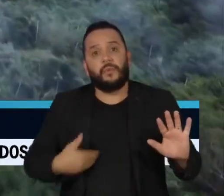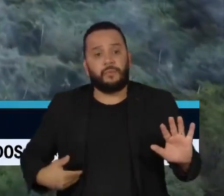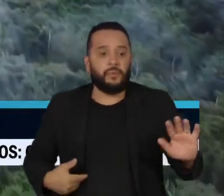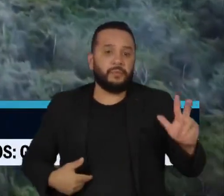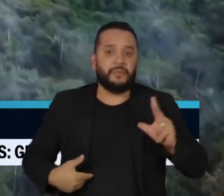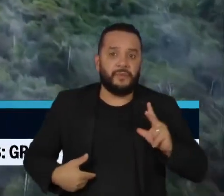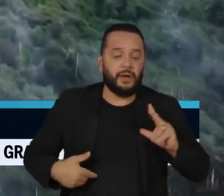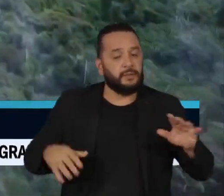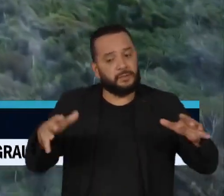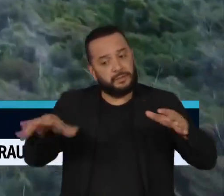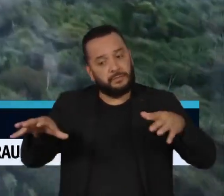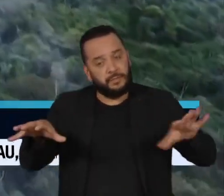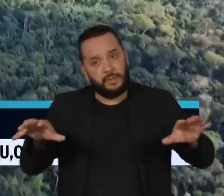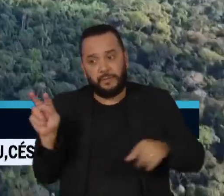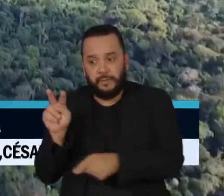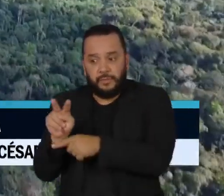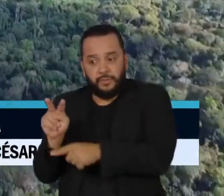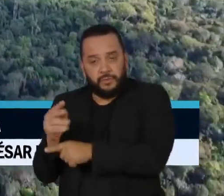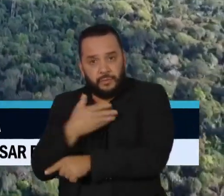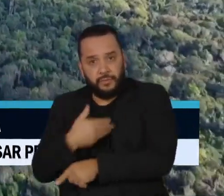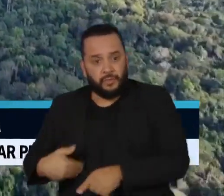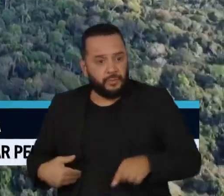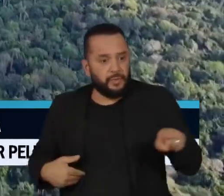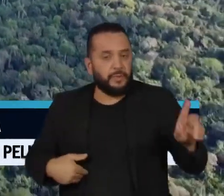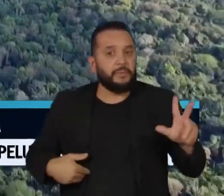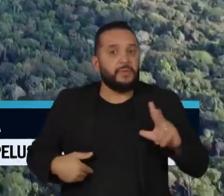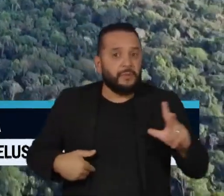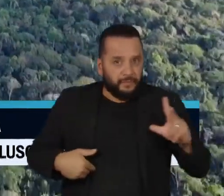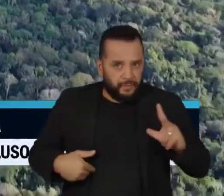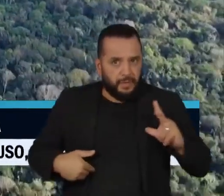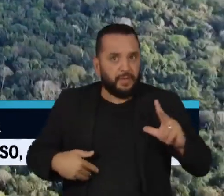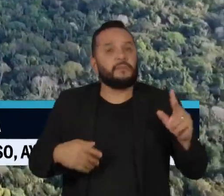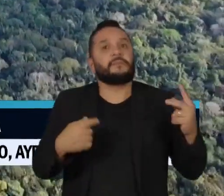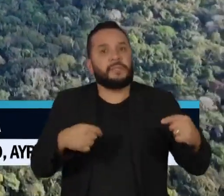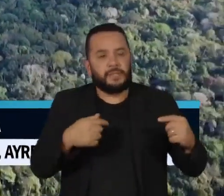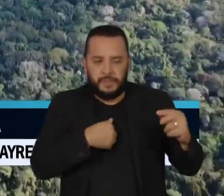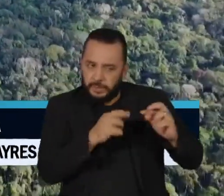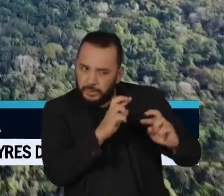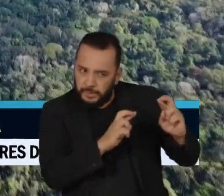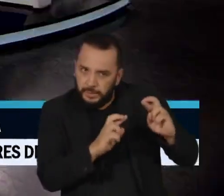privado, proteger o público e aquilo que é privado dar a celeridade necessária.